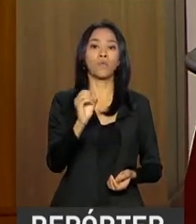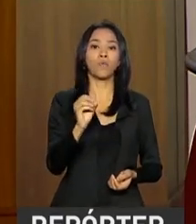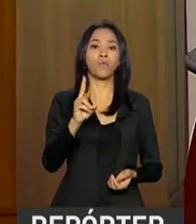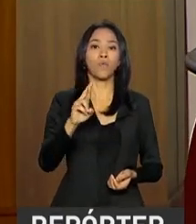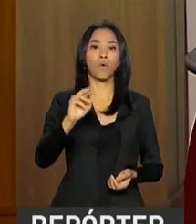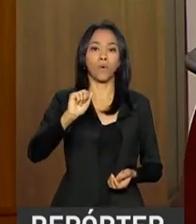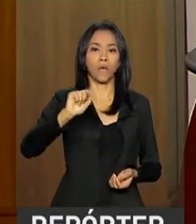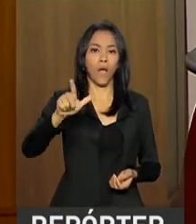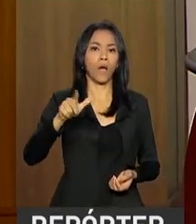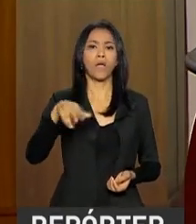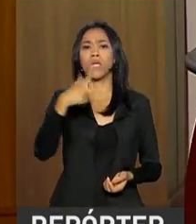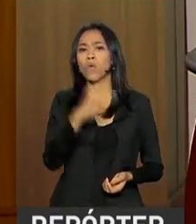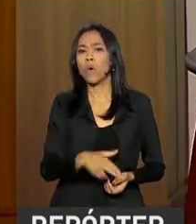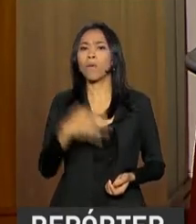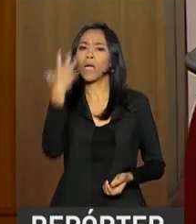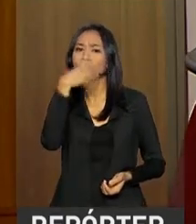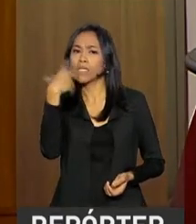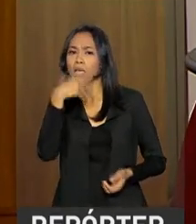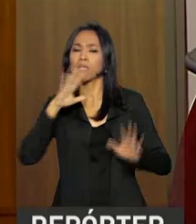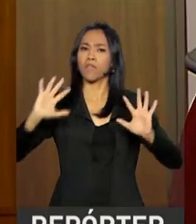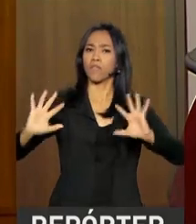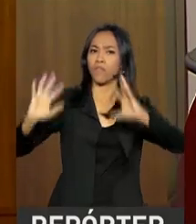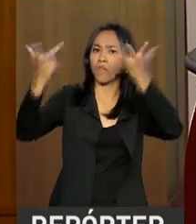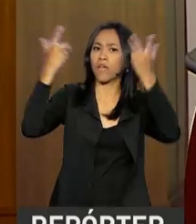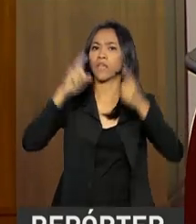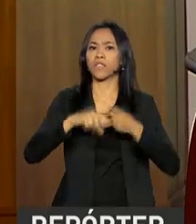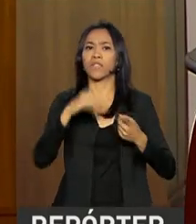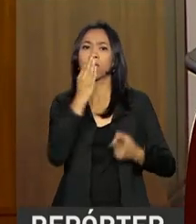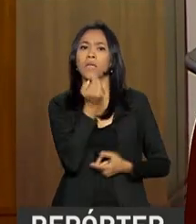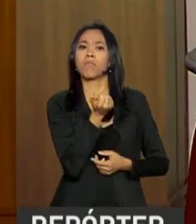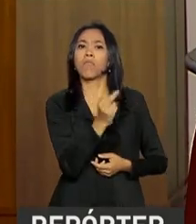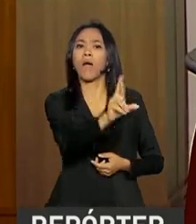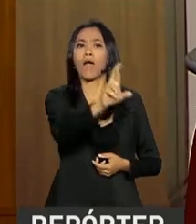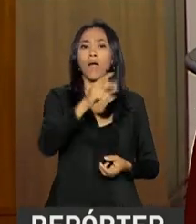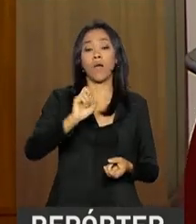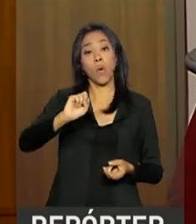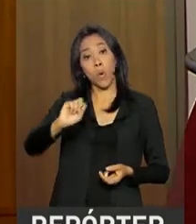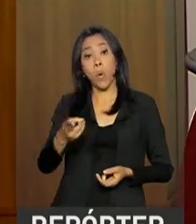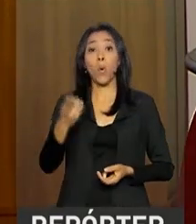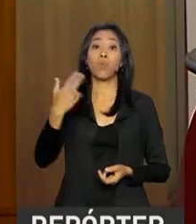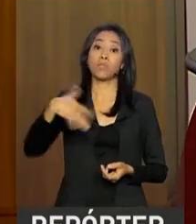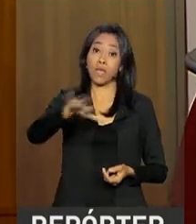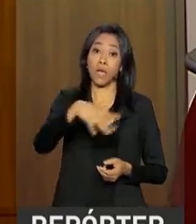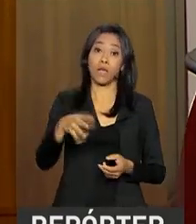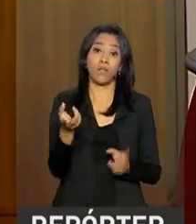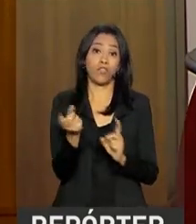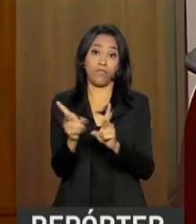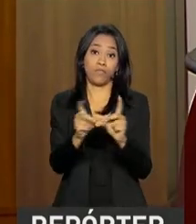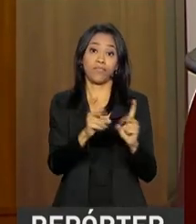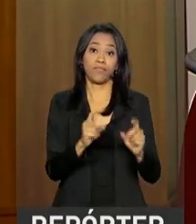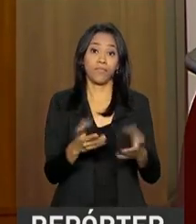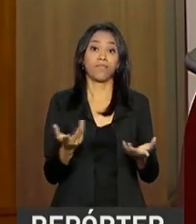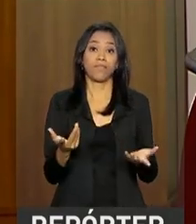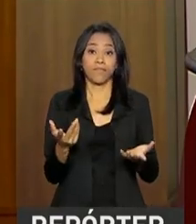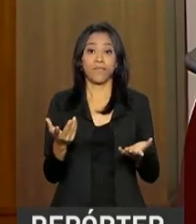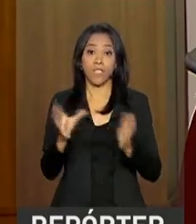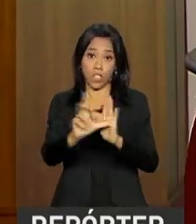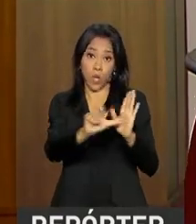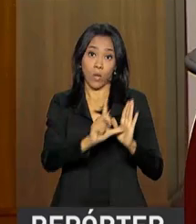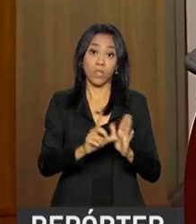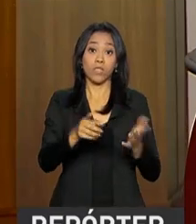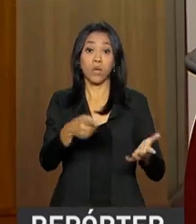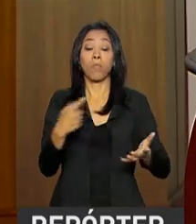é tocada em festas, eventos e bares, por exemplo, ou quando é usada com fins comerciais. E para tornar esse processo